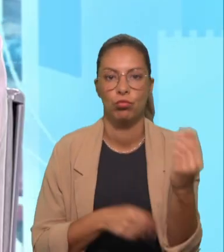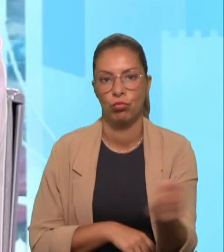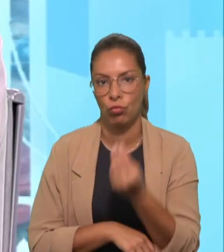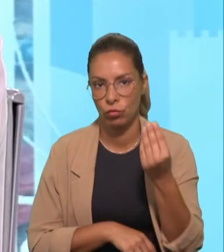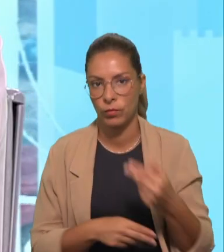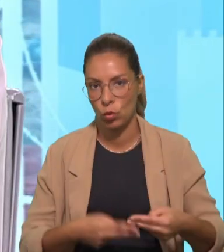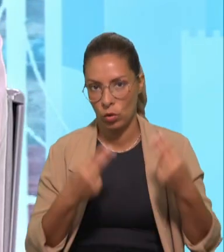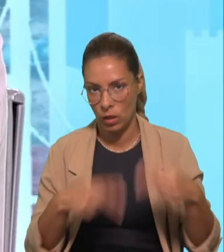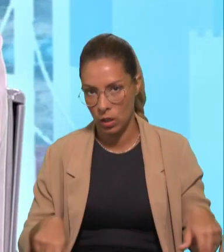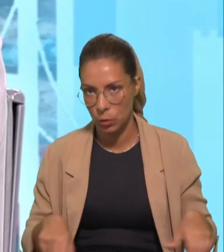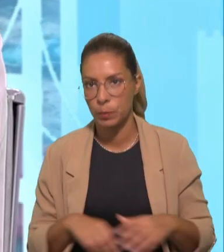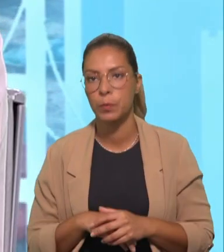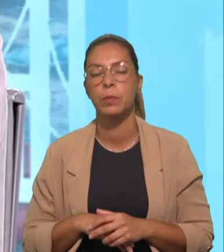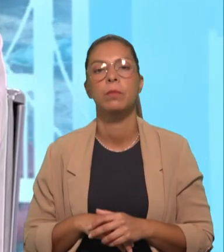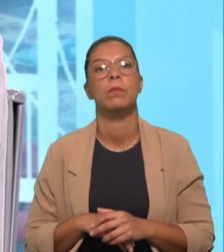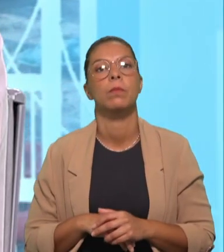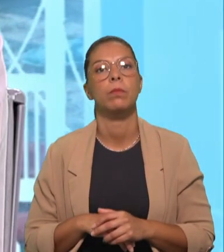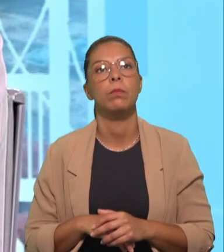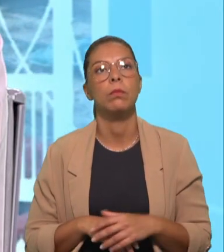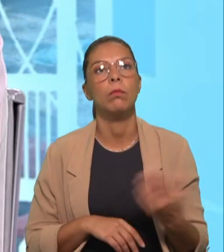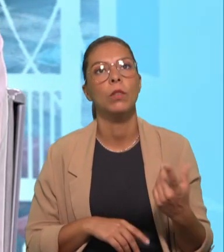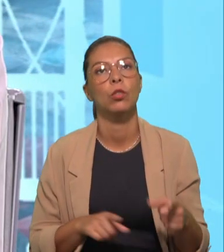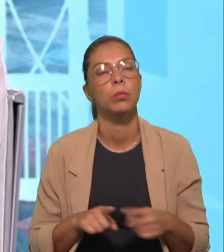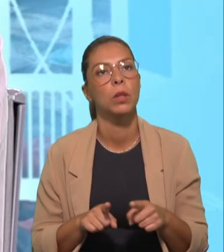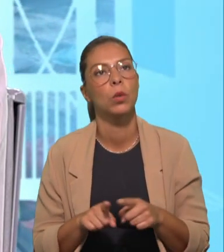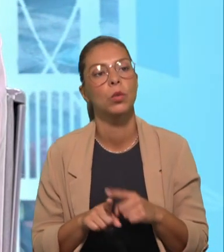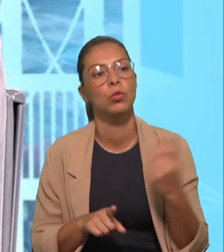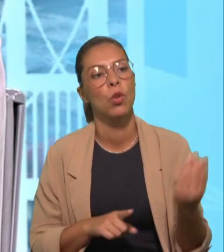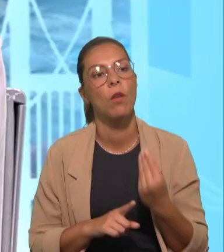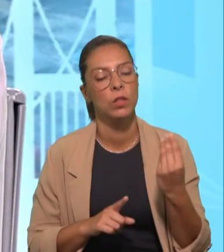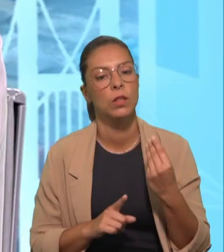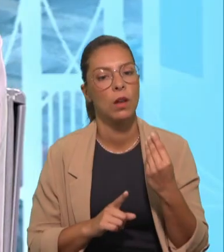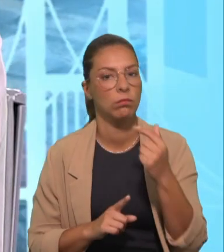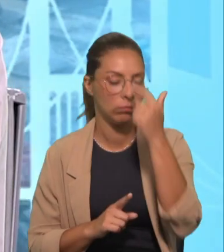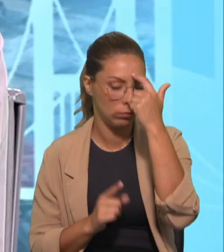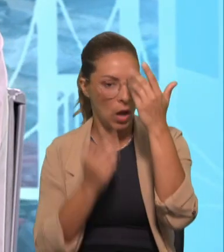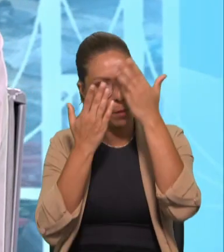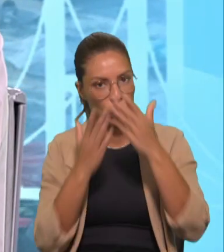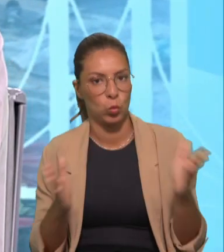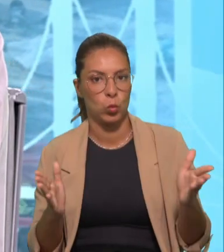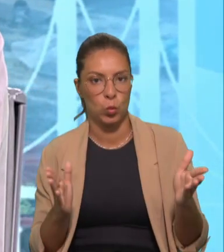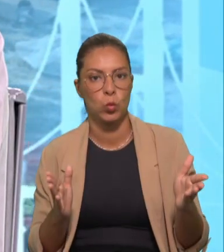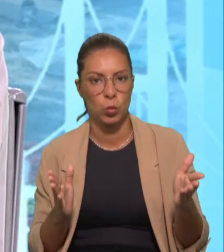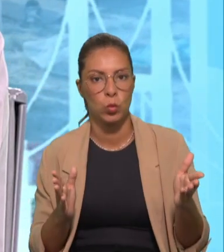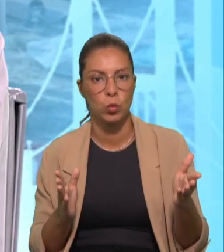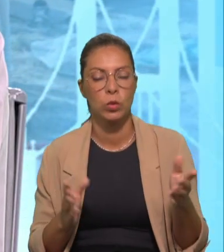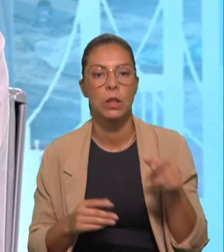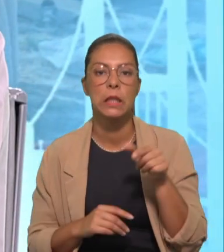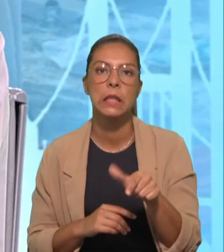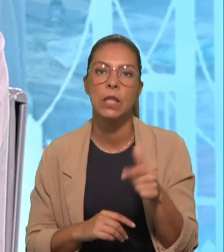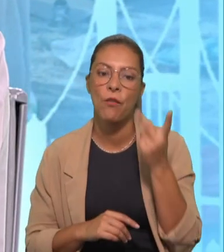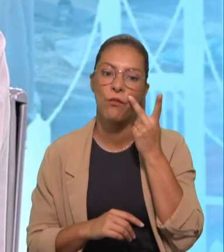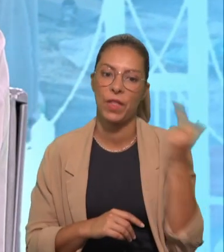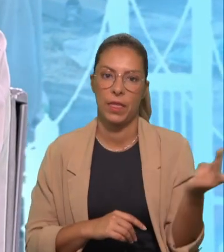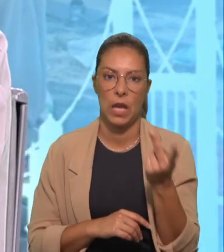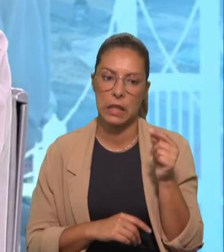jovens o simples facto de sentirem que estão em movimento de abertura e descobrirem que a sua vida é mais do